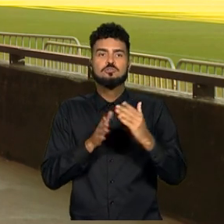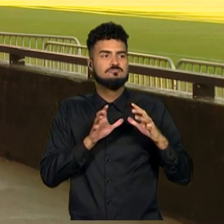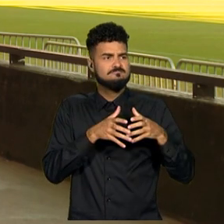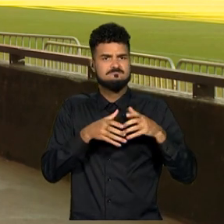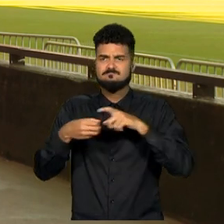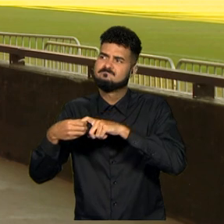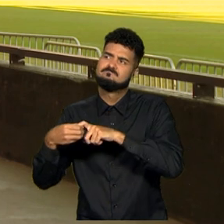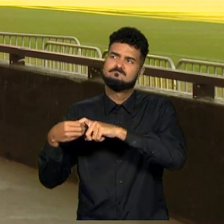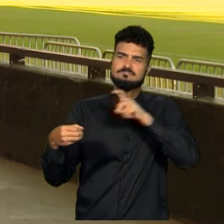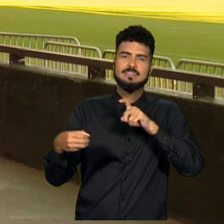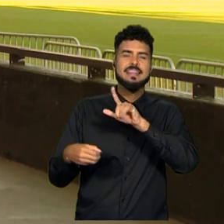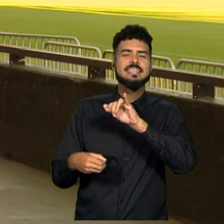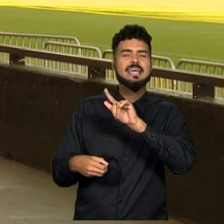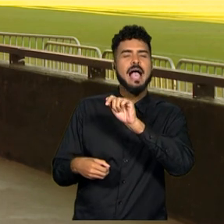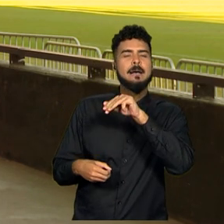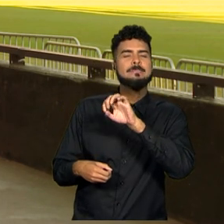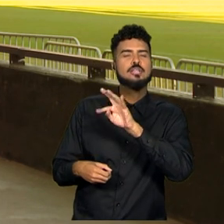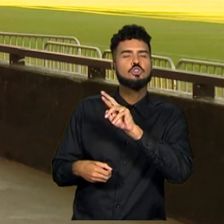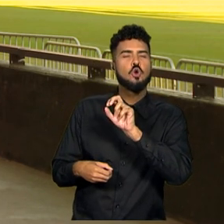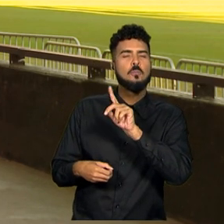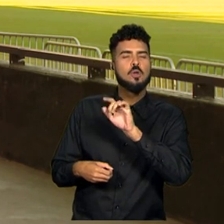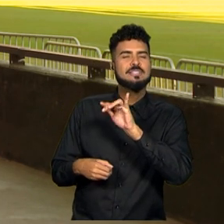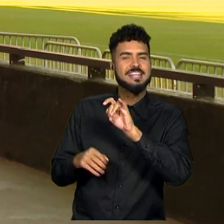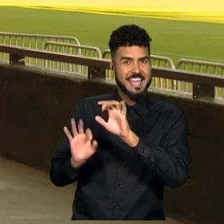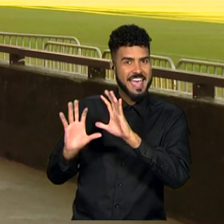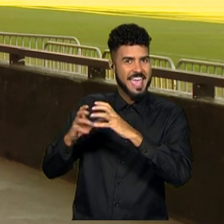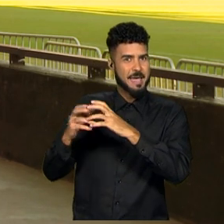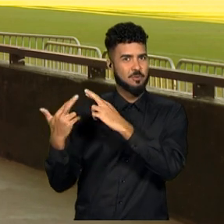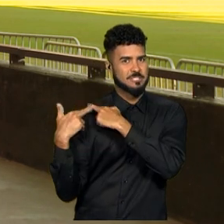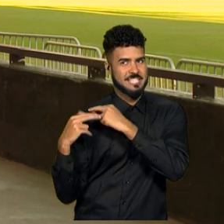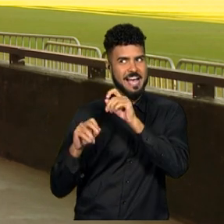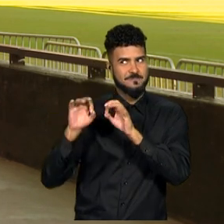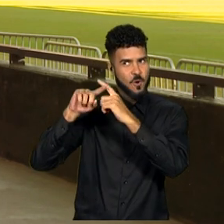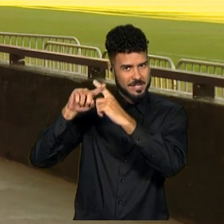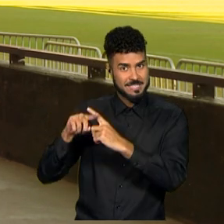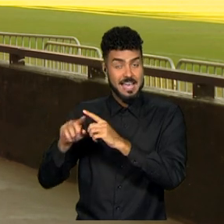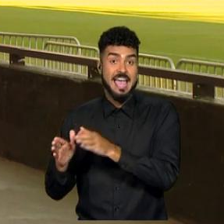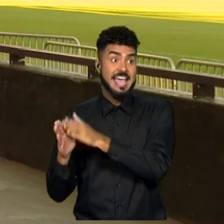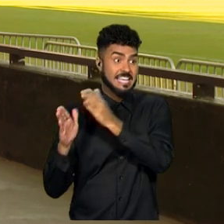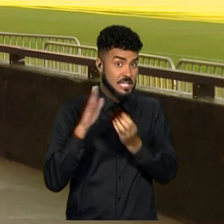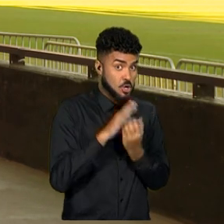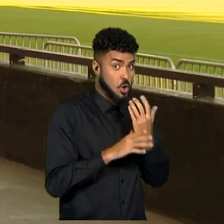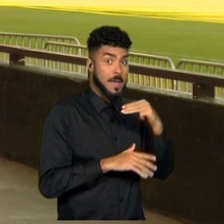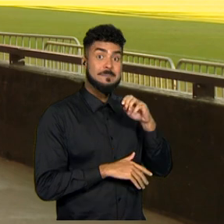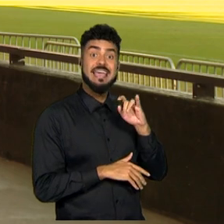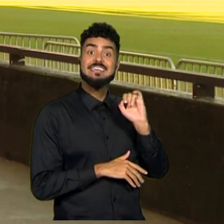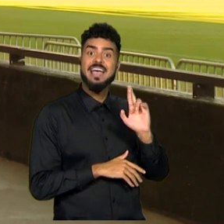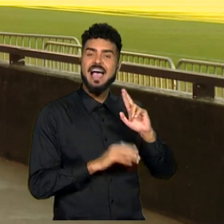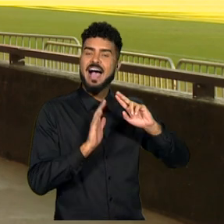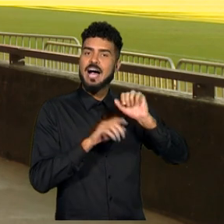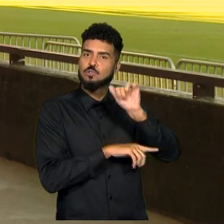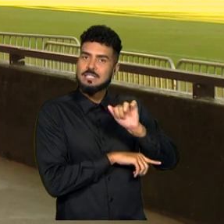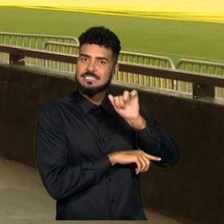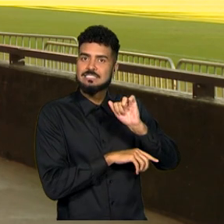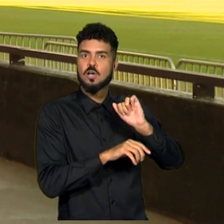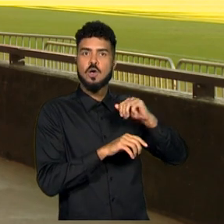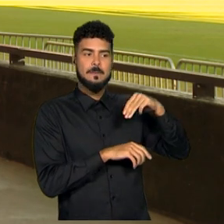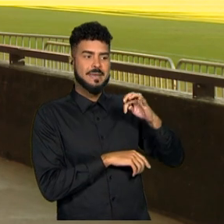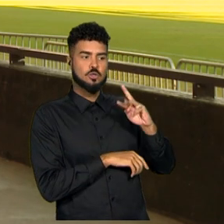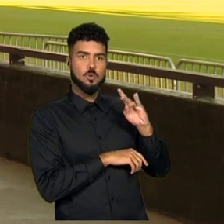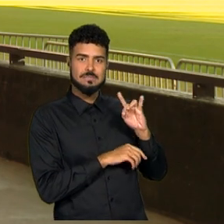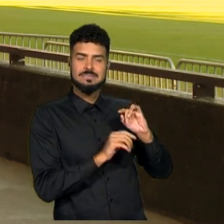Liga Metropolitana, que era a liga que organizava esse campeonato, e vão criar a AMEA, Associação Metropolitana de Esportes